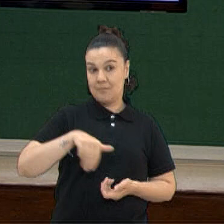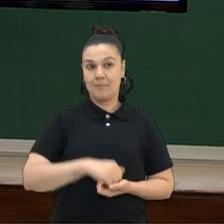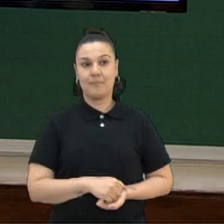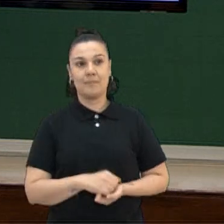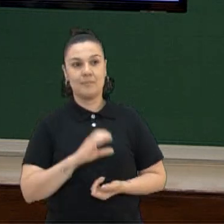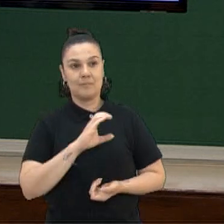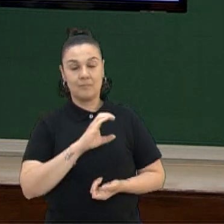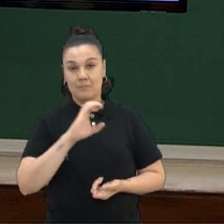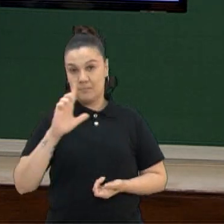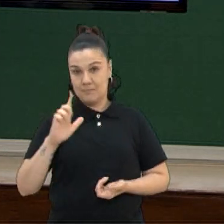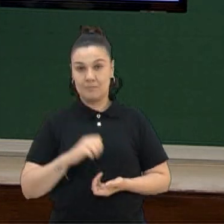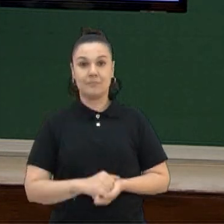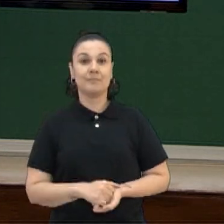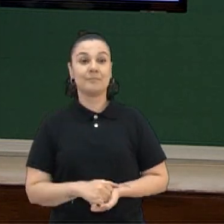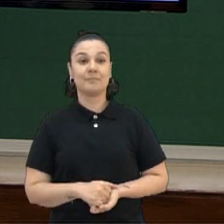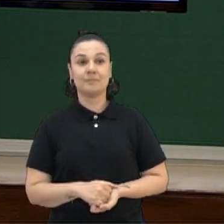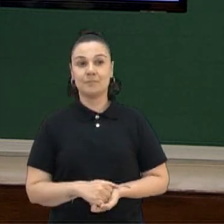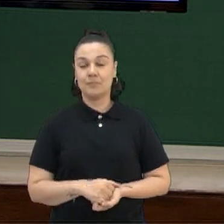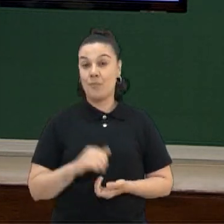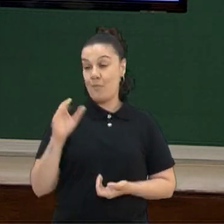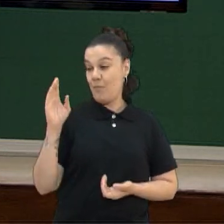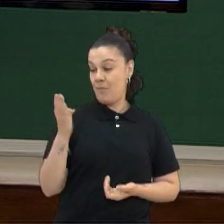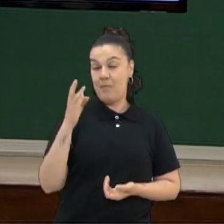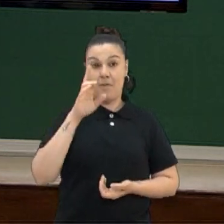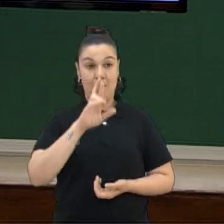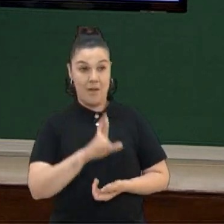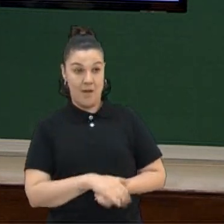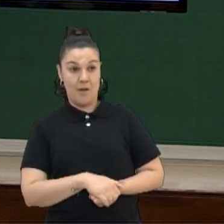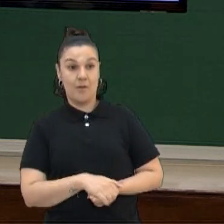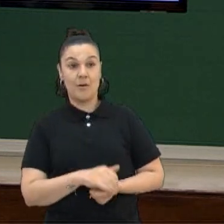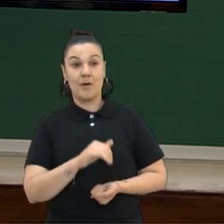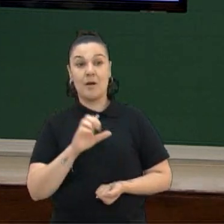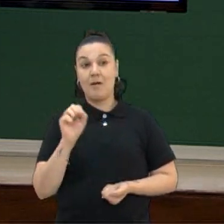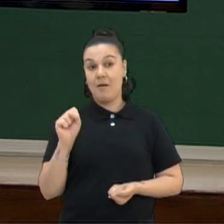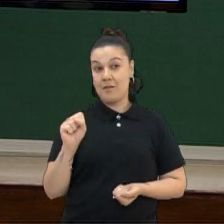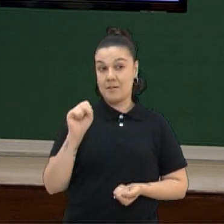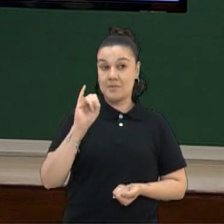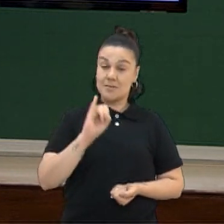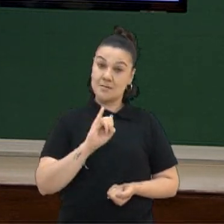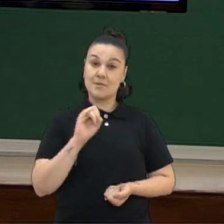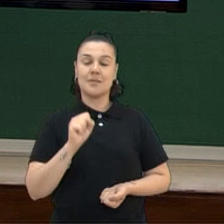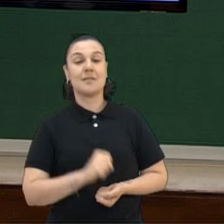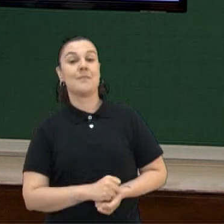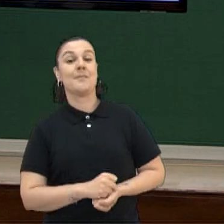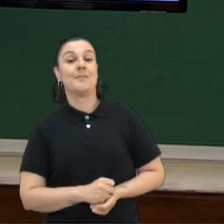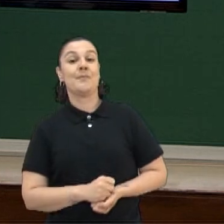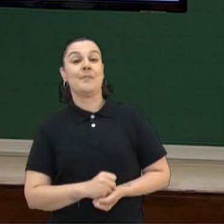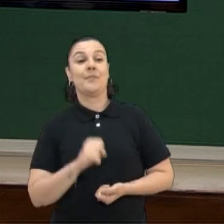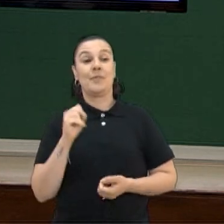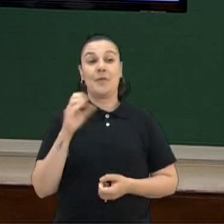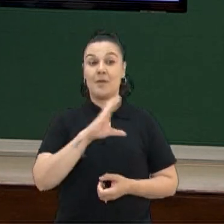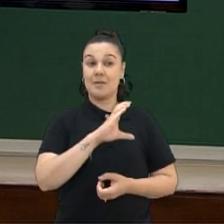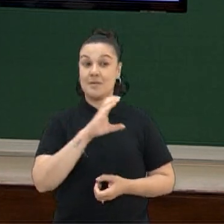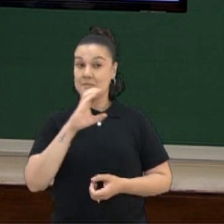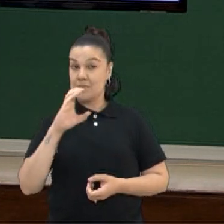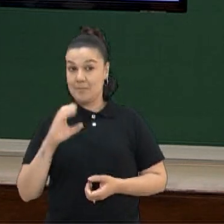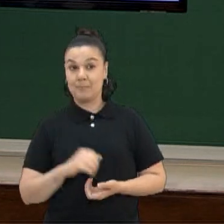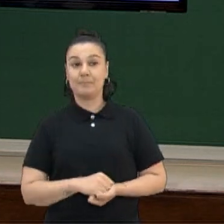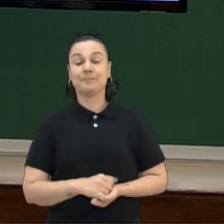nitrogênio, cloro, bromo, iodo, enxofre,